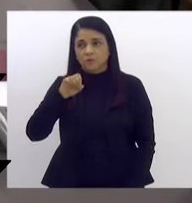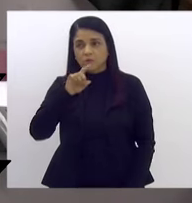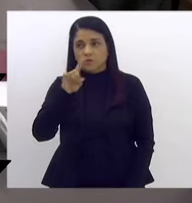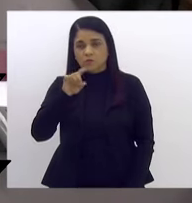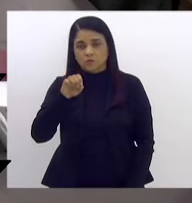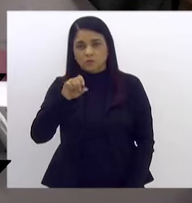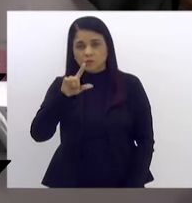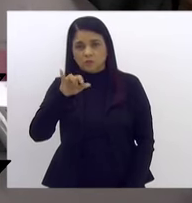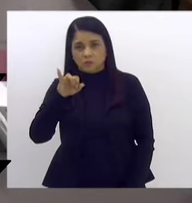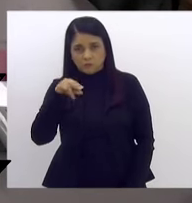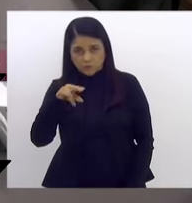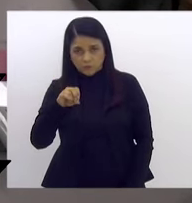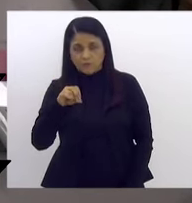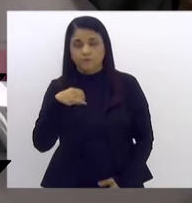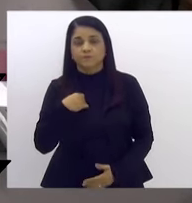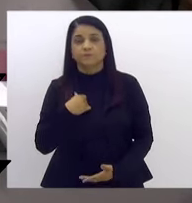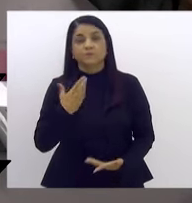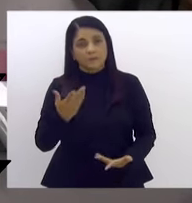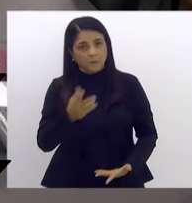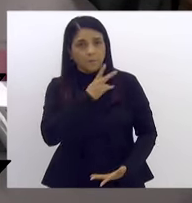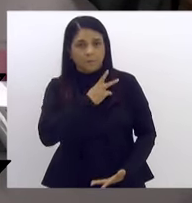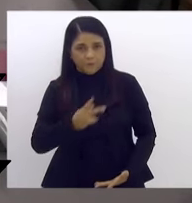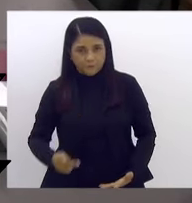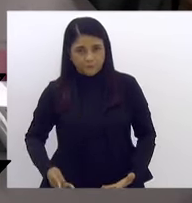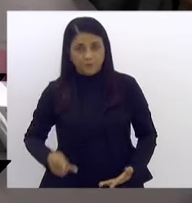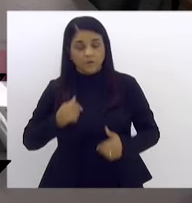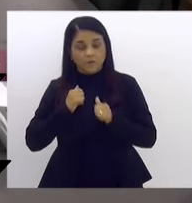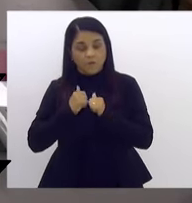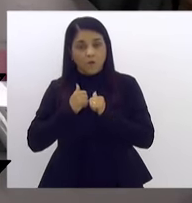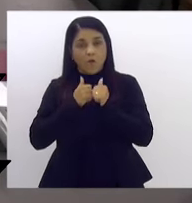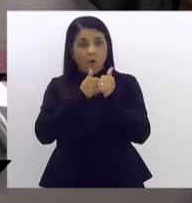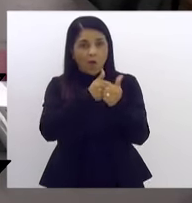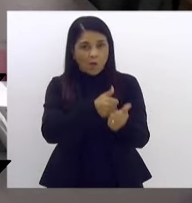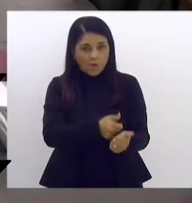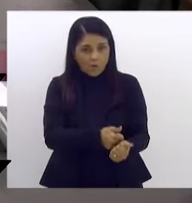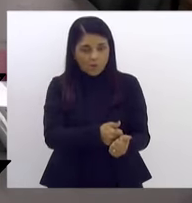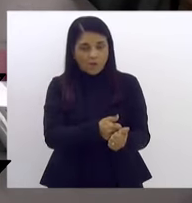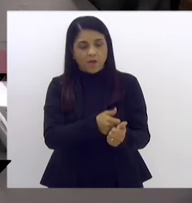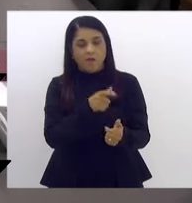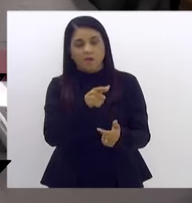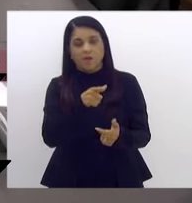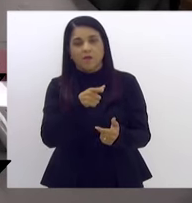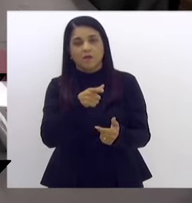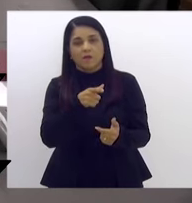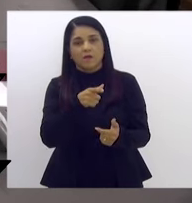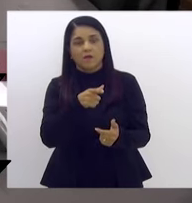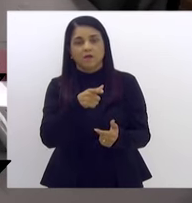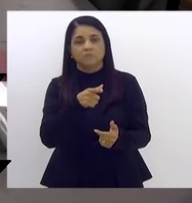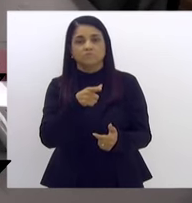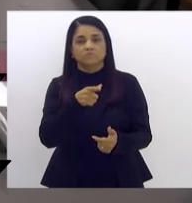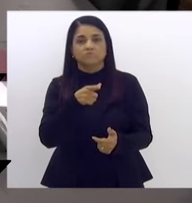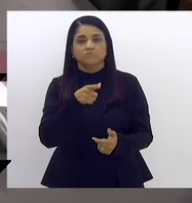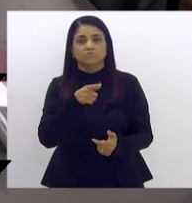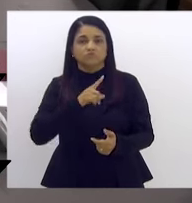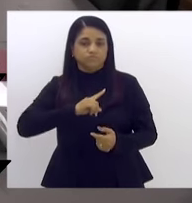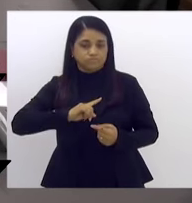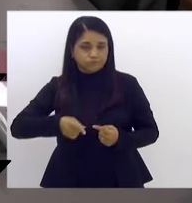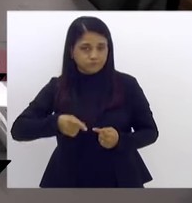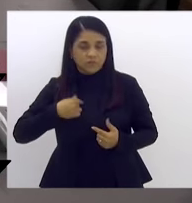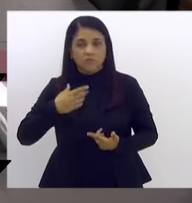presidente eu vou acompanhar a divergência aberta pelo Deputado Dr Serginho